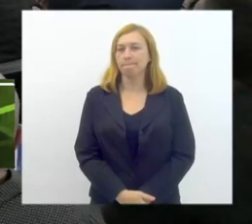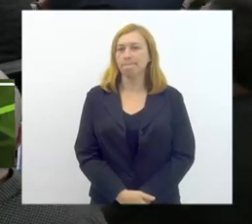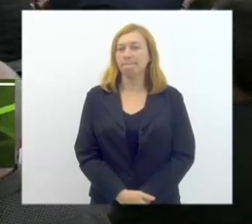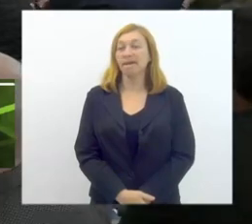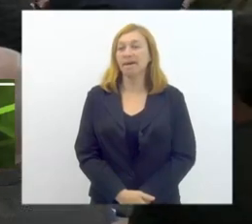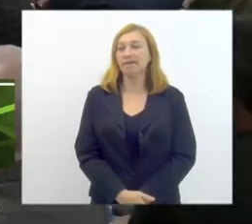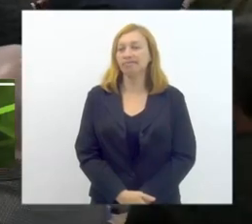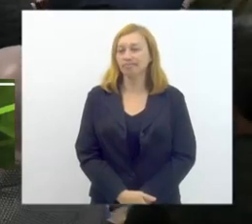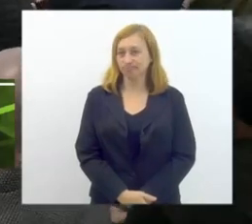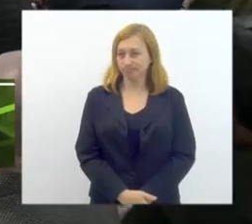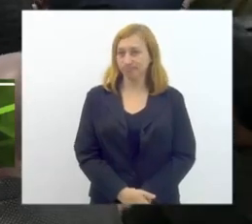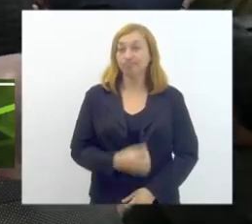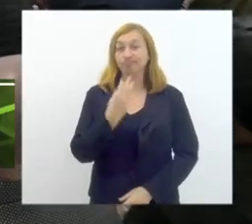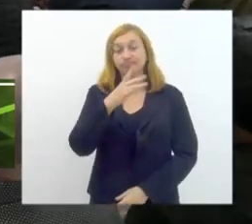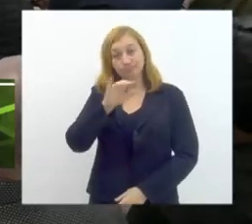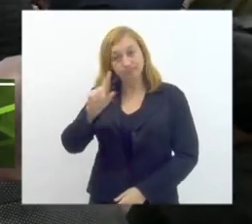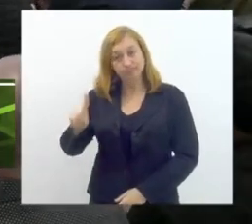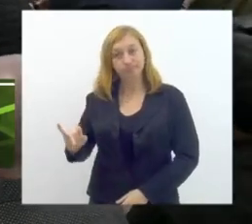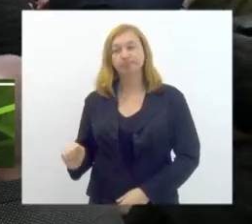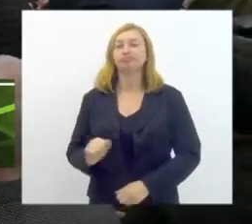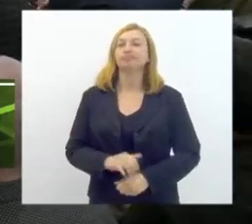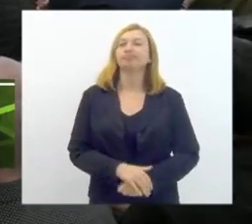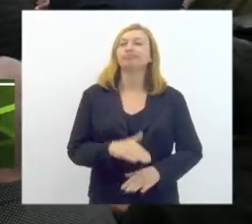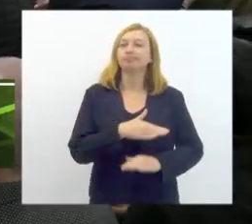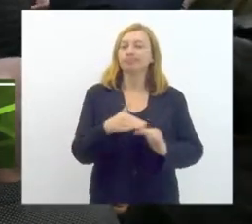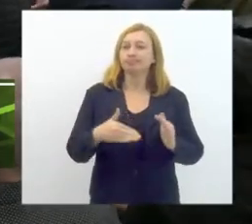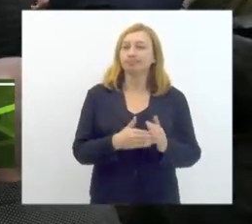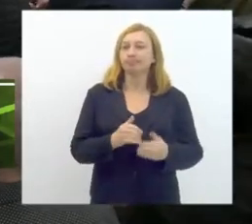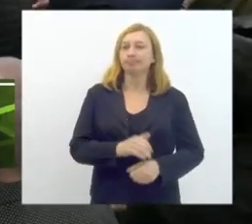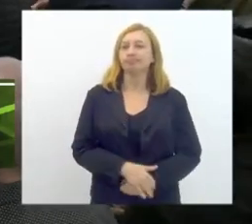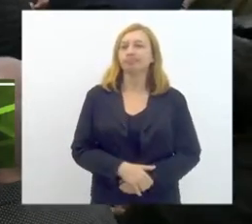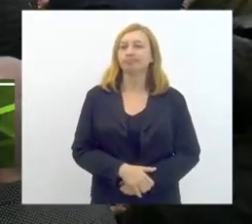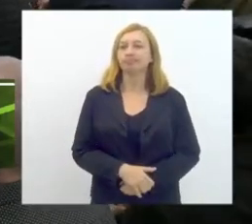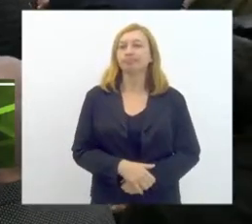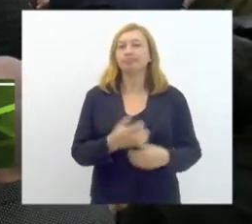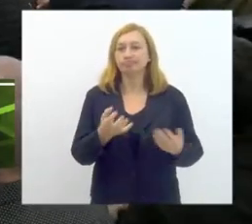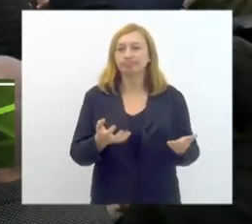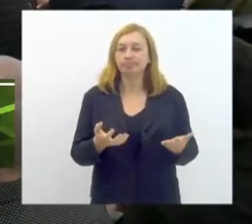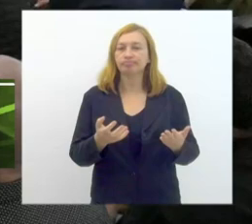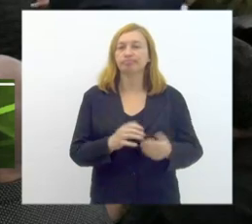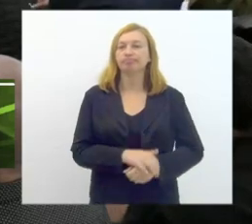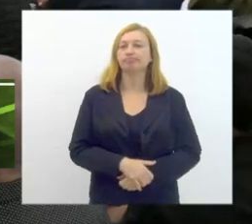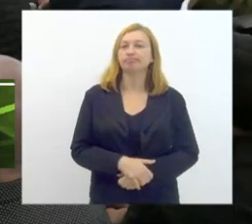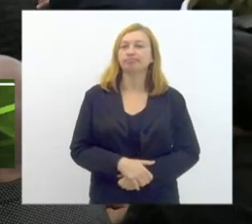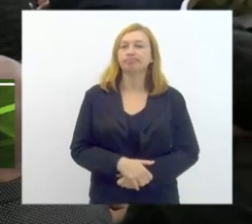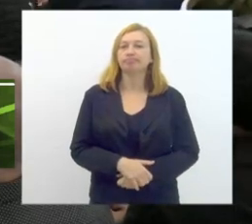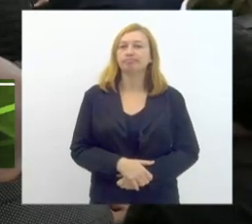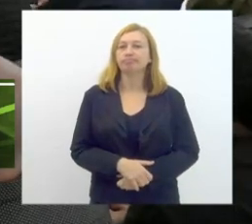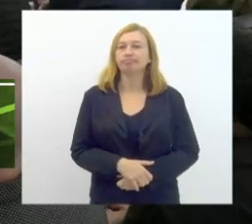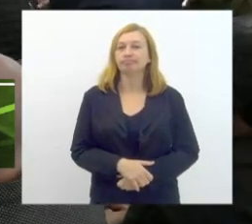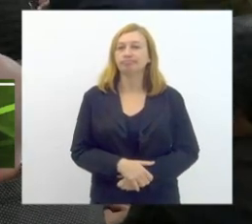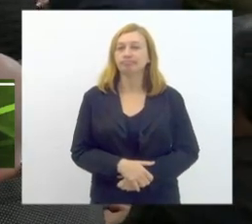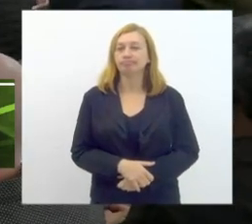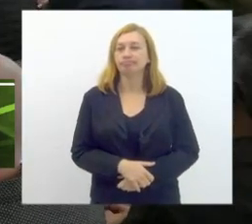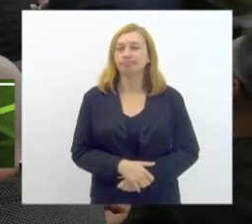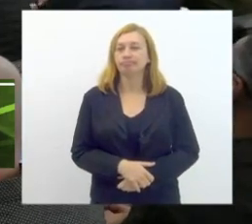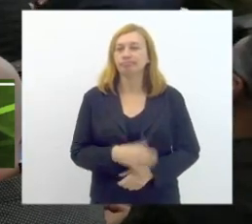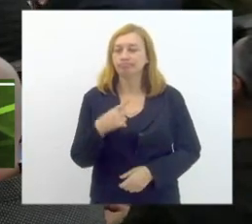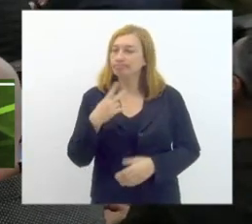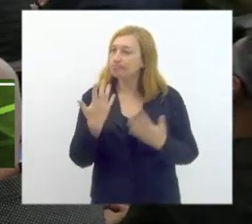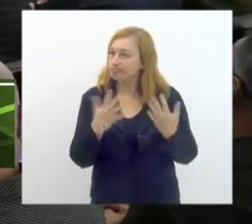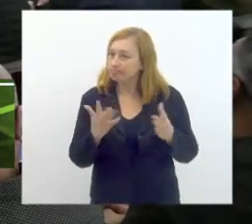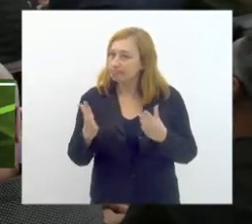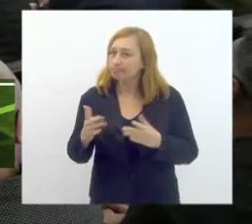Bem, um bom dia a todos. Quero cumprimentar, já foram todos saudados, mas